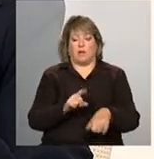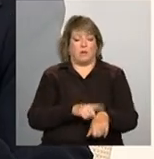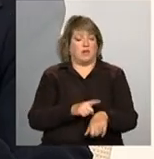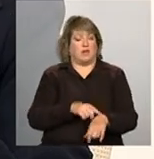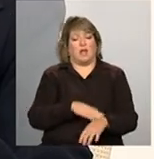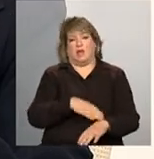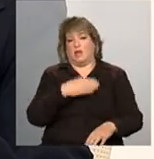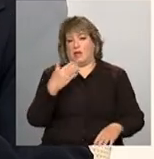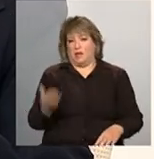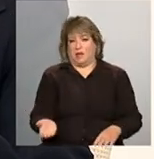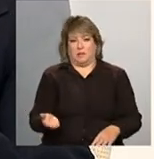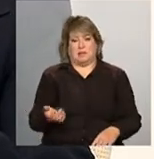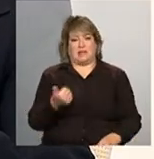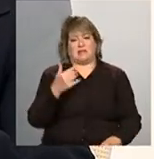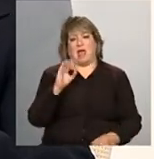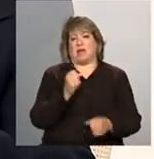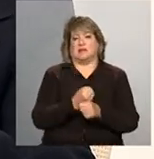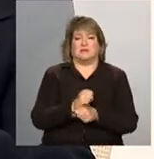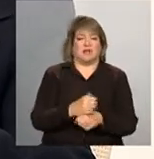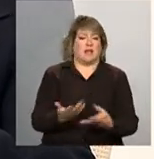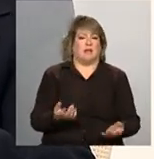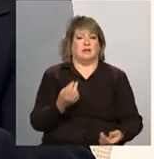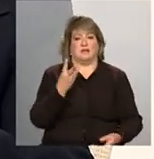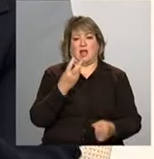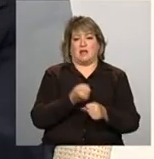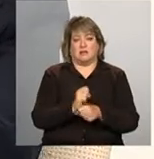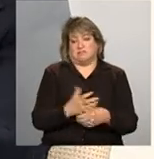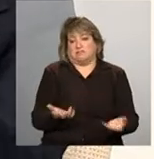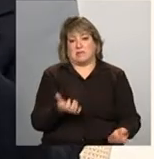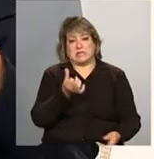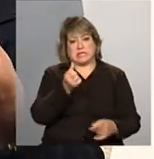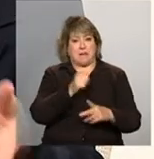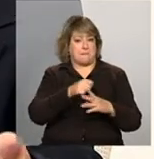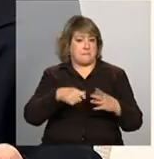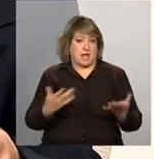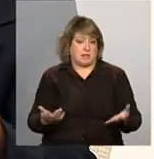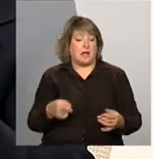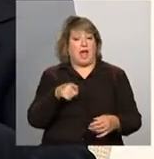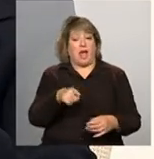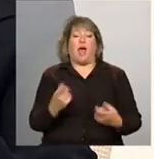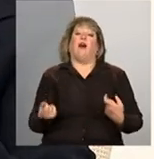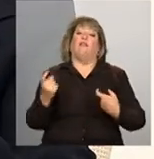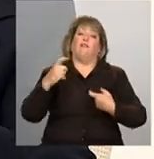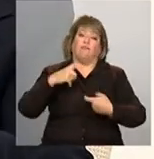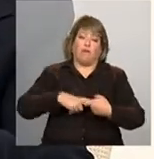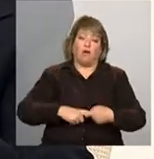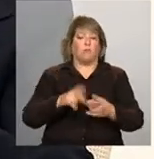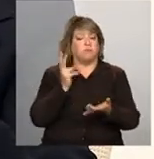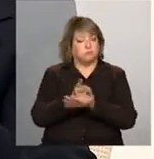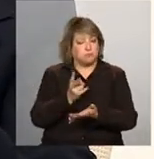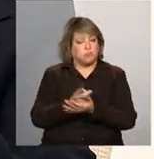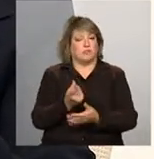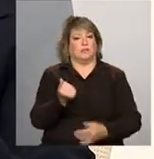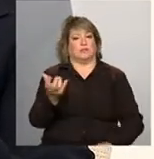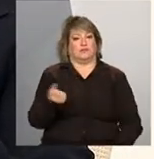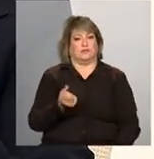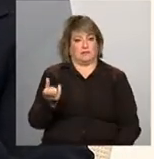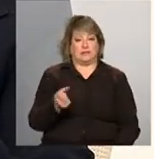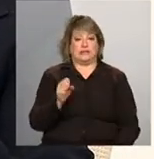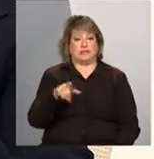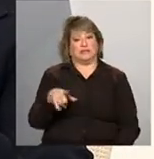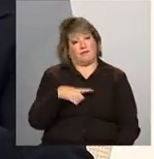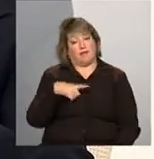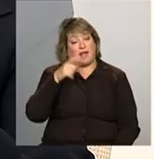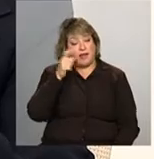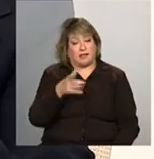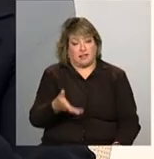for, 10 anos, 3 anos, 6 meses, e aí ela volta para o mesmo benefício se tiver interesse,